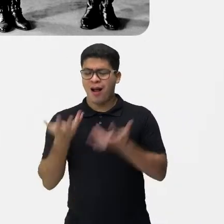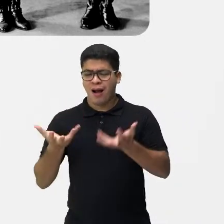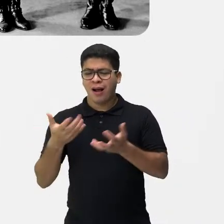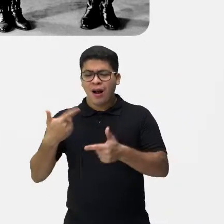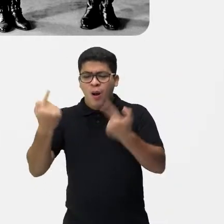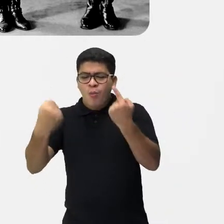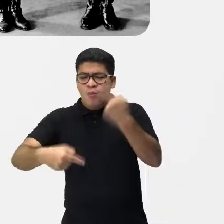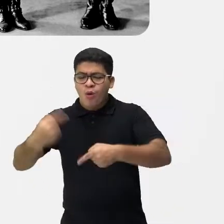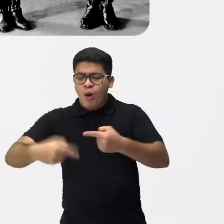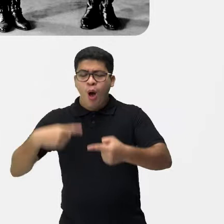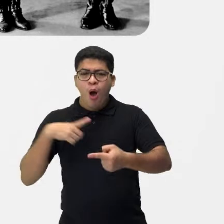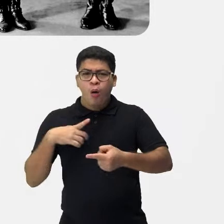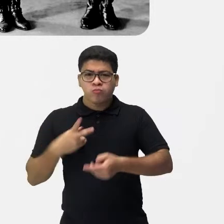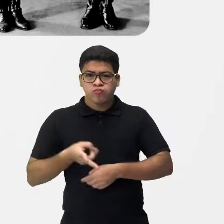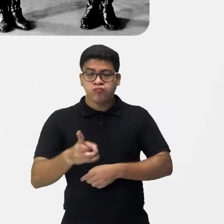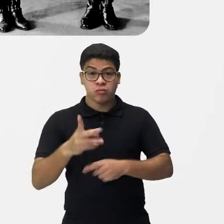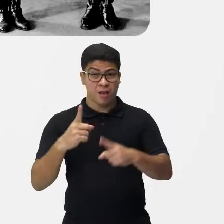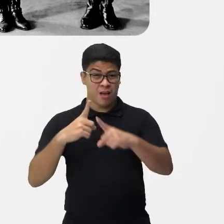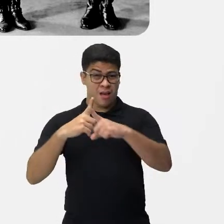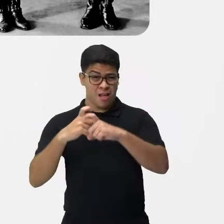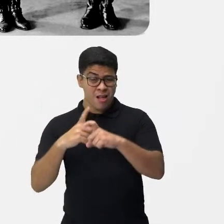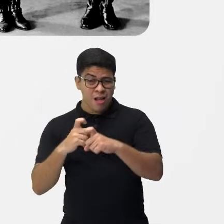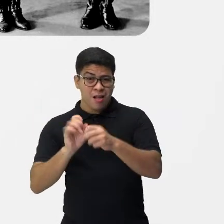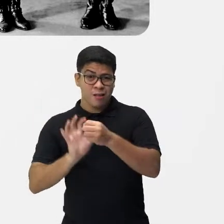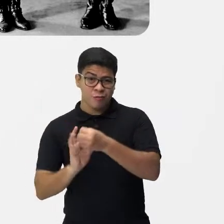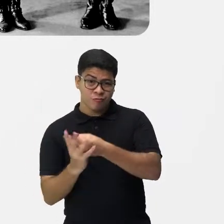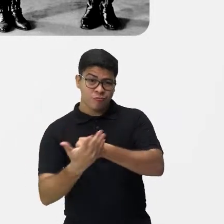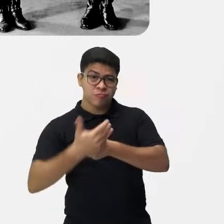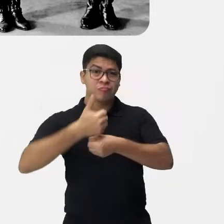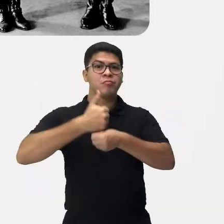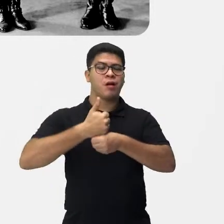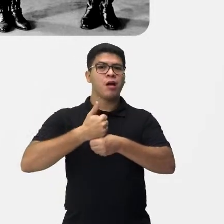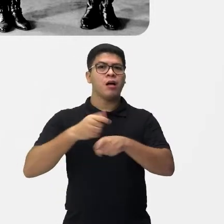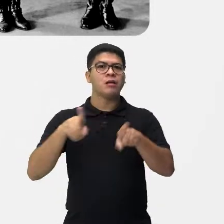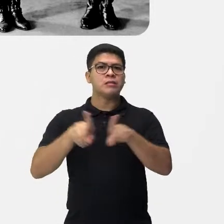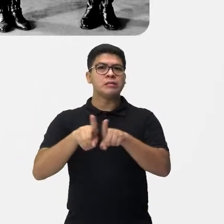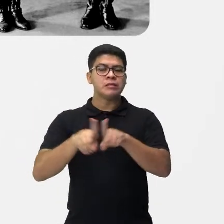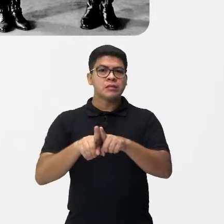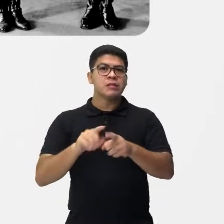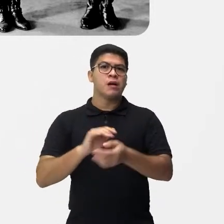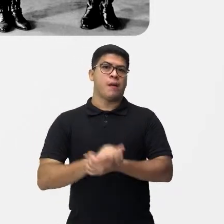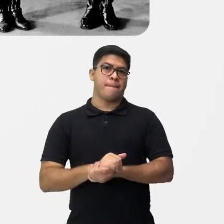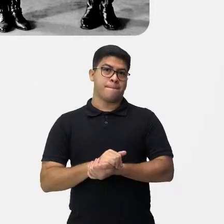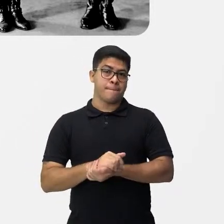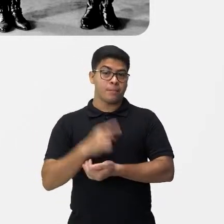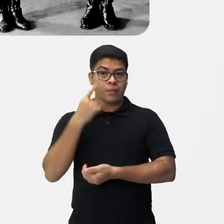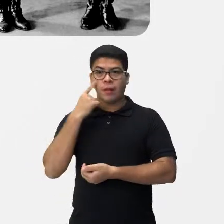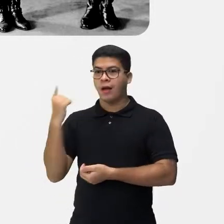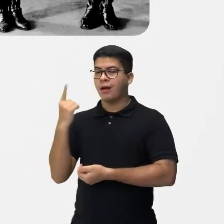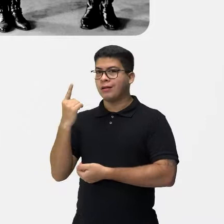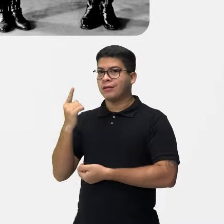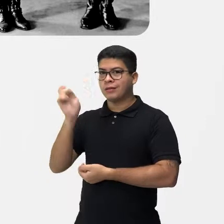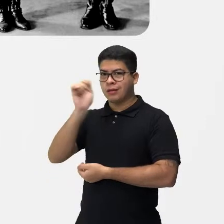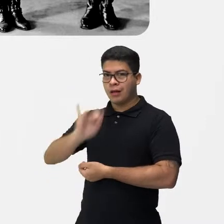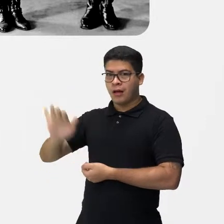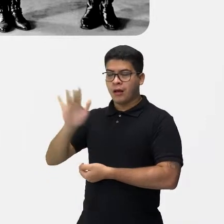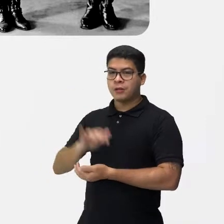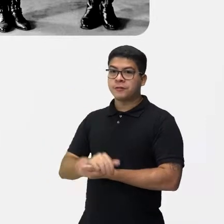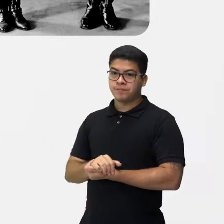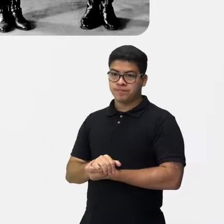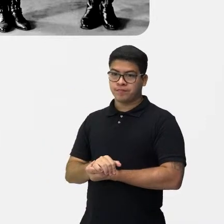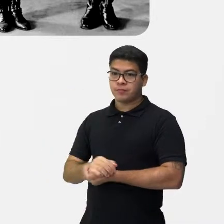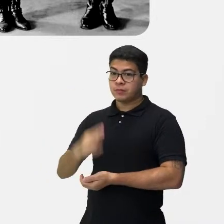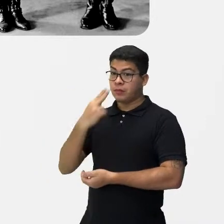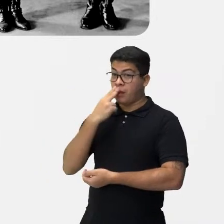a exemplo do fascismo e do nazismo que eu citei aqui, né, no início da aula, e a gente tem, inclusive, a imagem de Hitler e